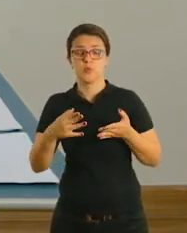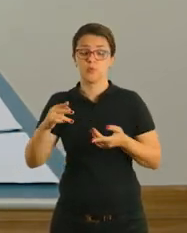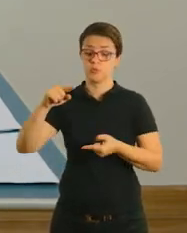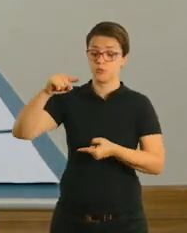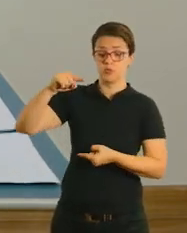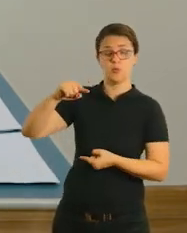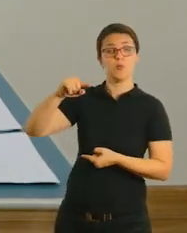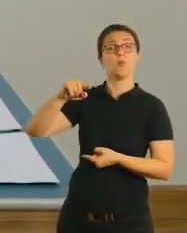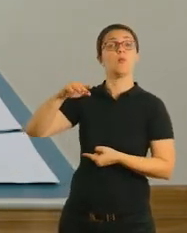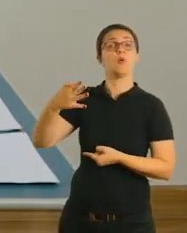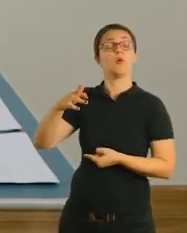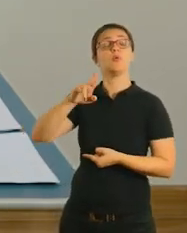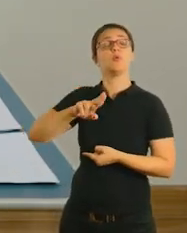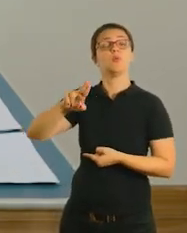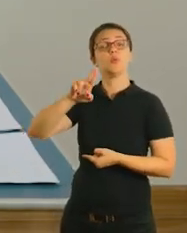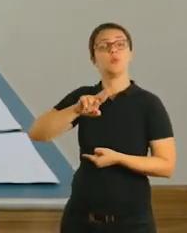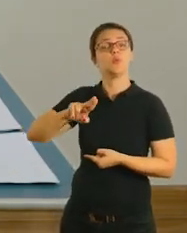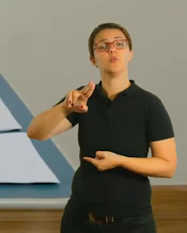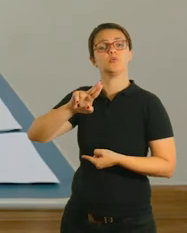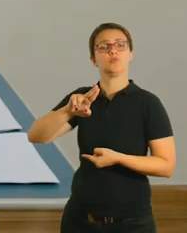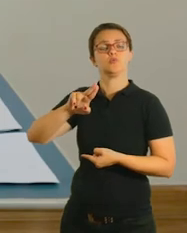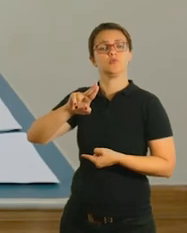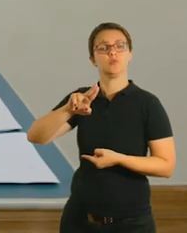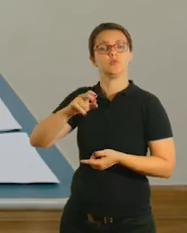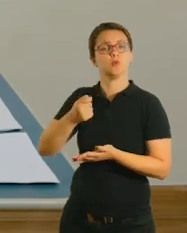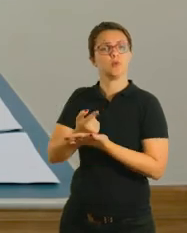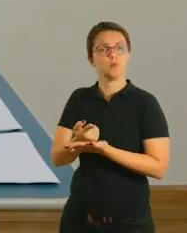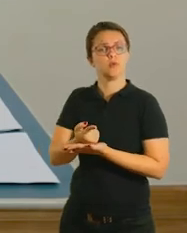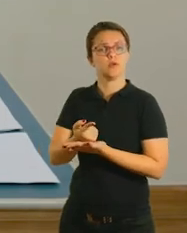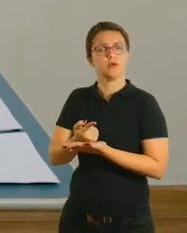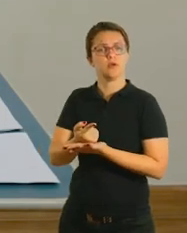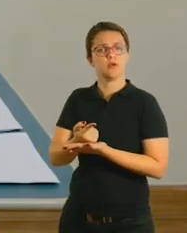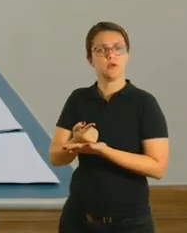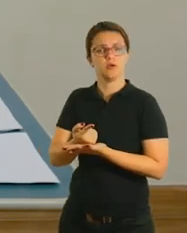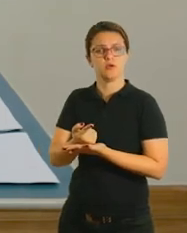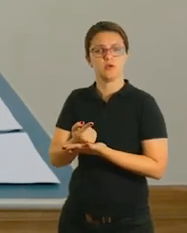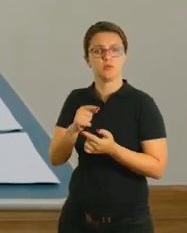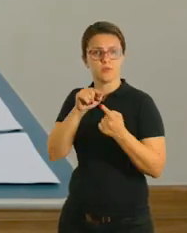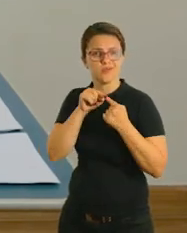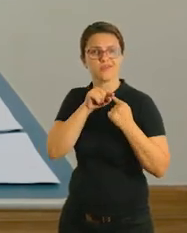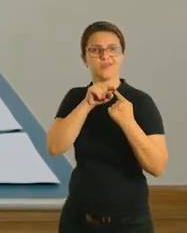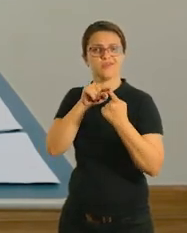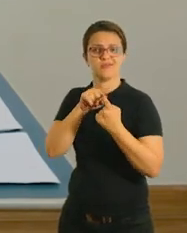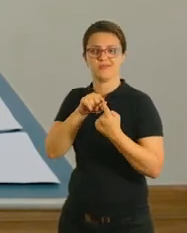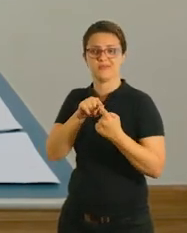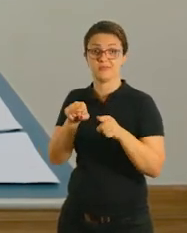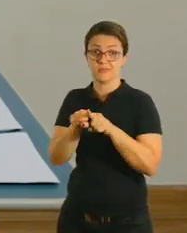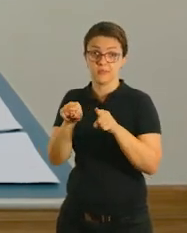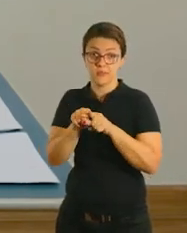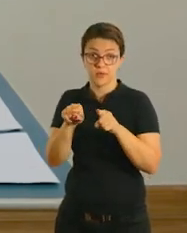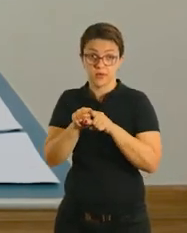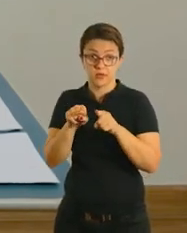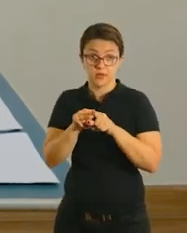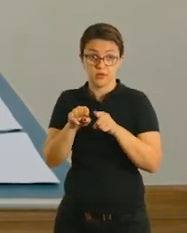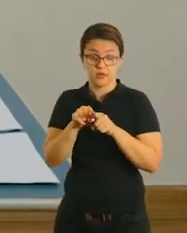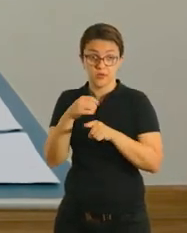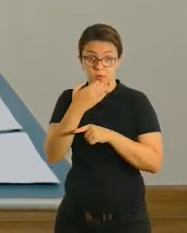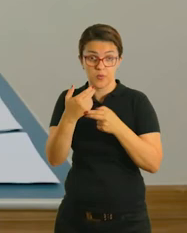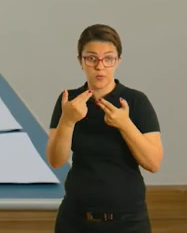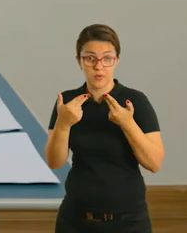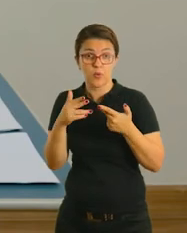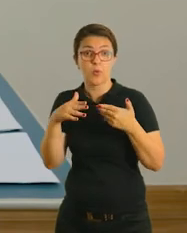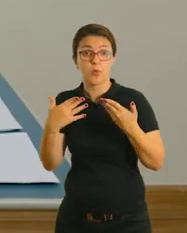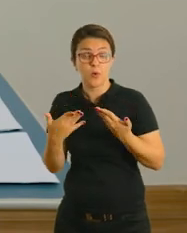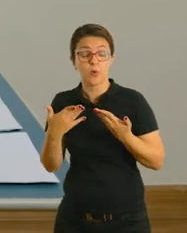E este aqui? Qual é a medida que eu uso para comprar este tipo de objeto? E também com as